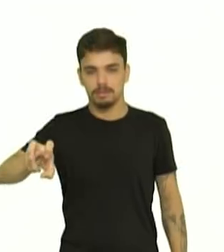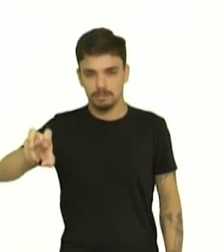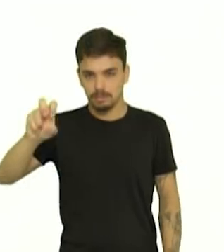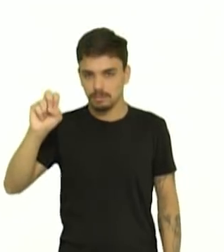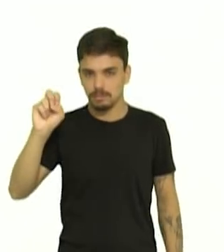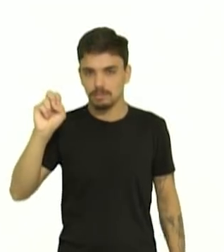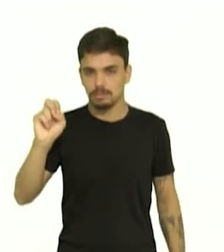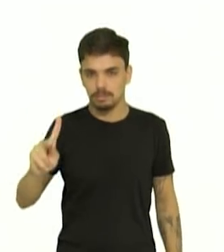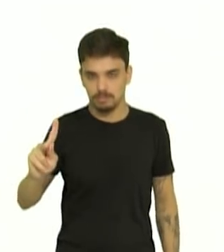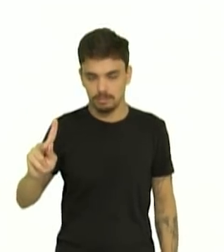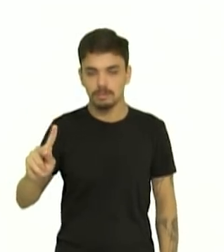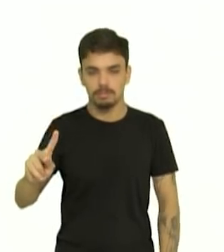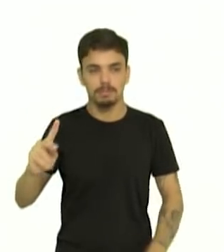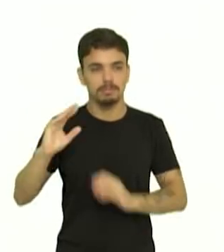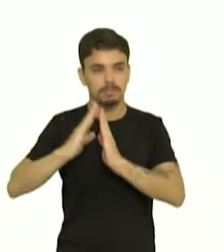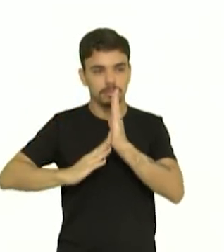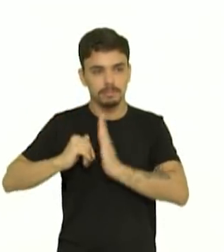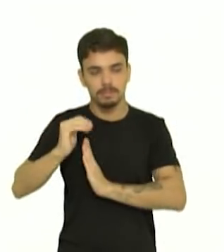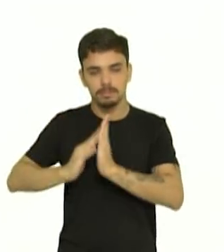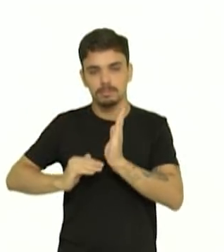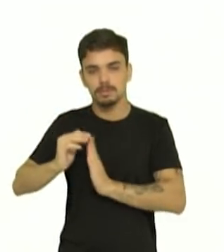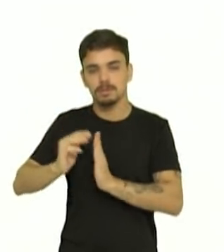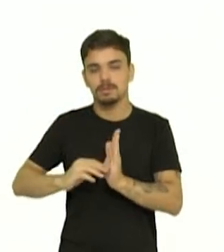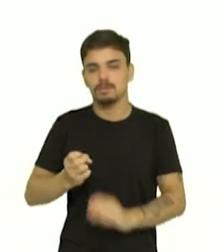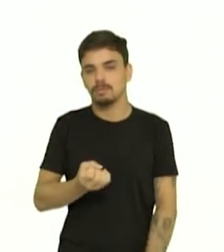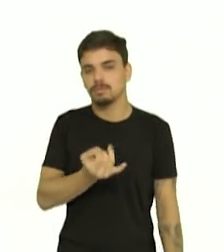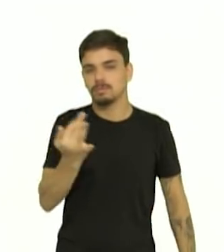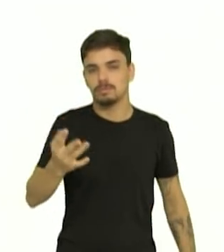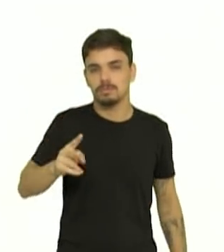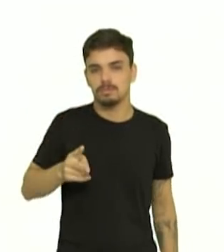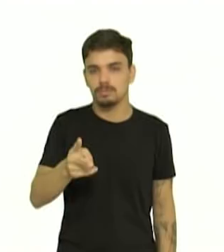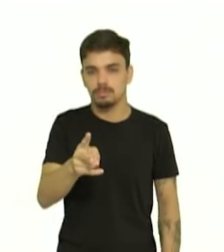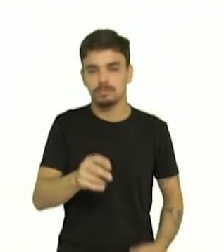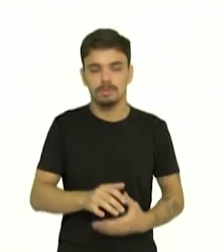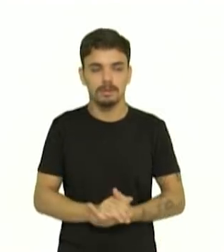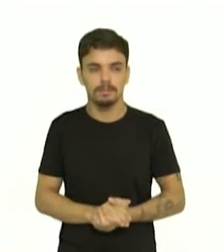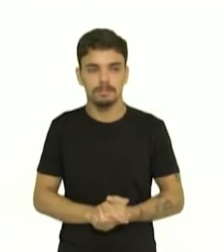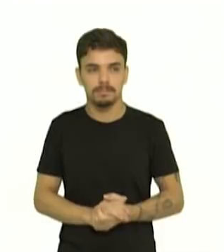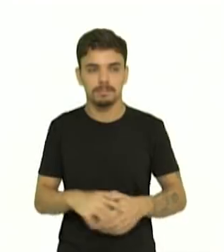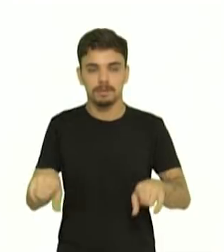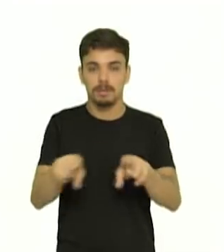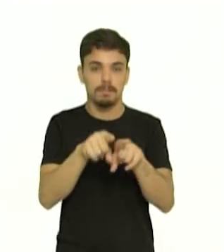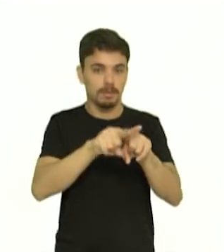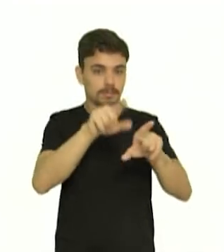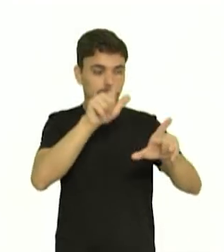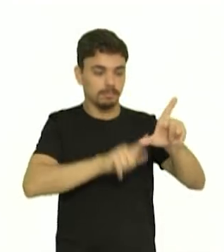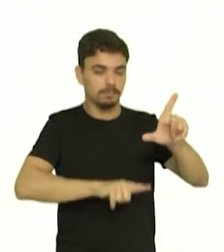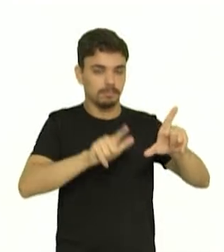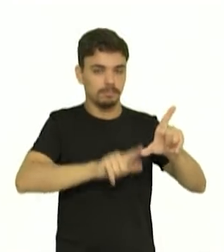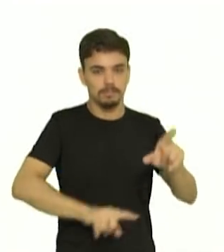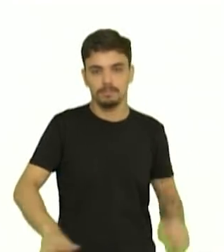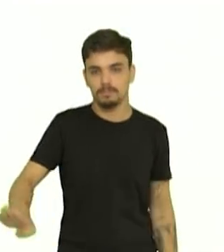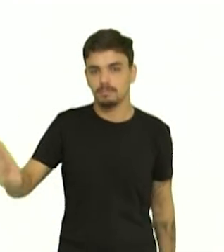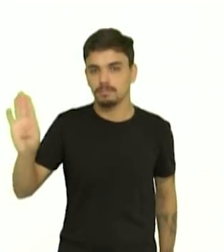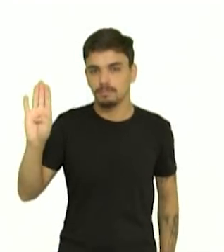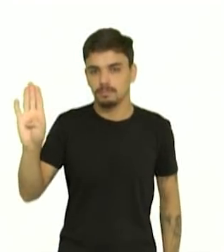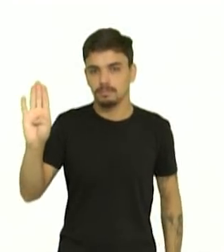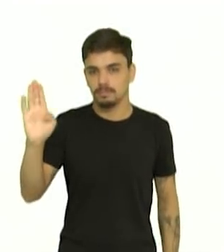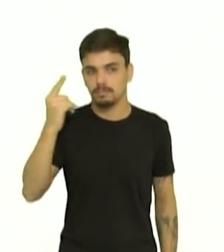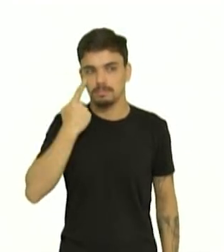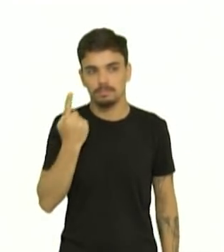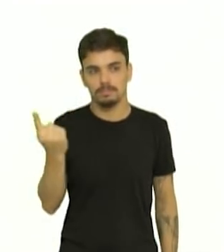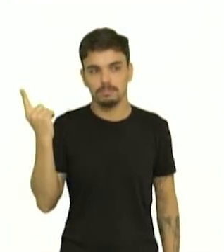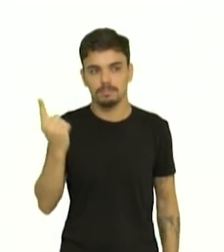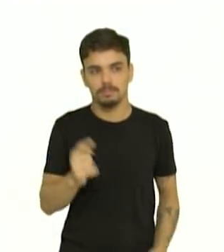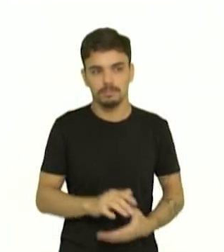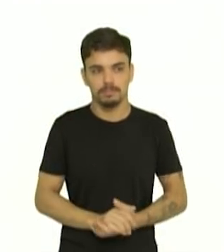tá? Para continuar pintando o restante das portas desse hotel. Na letra B, o proprietário gastou